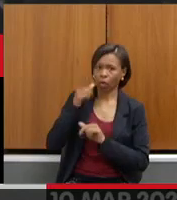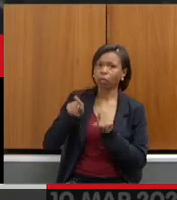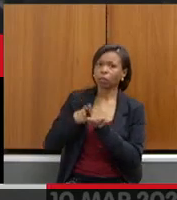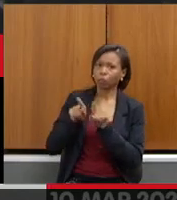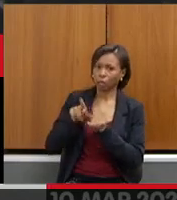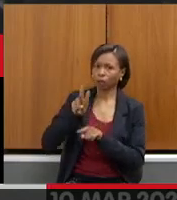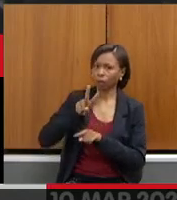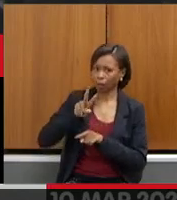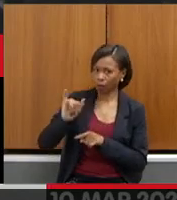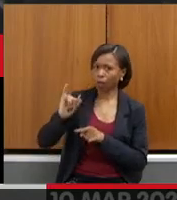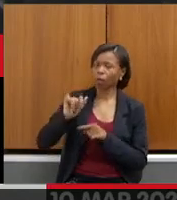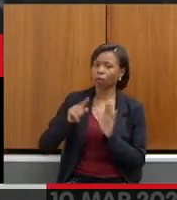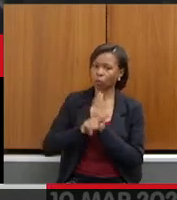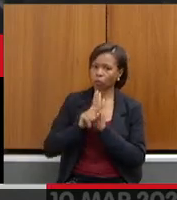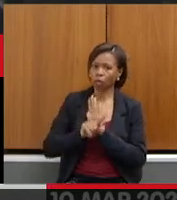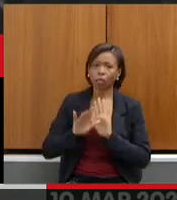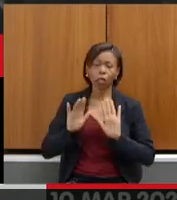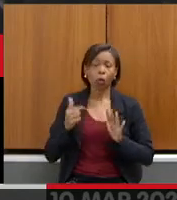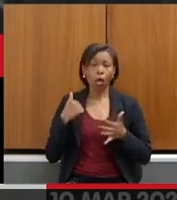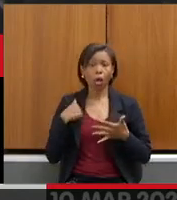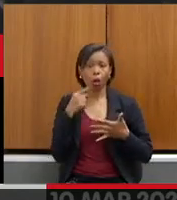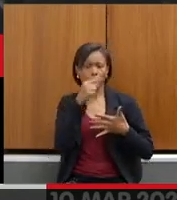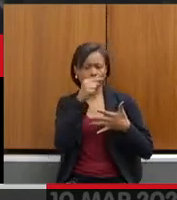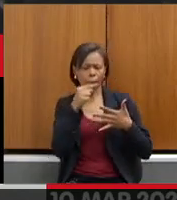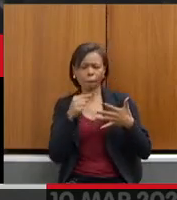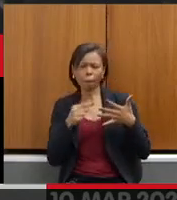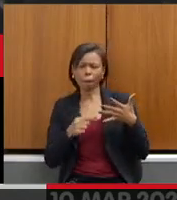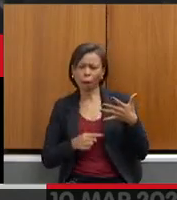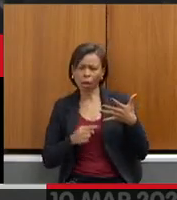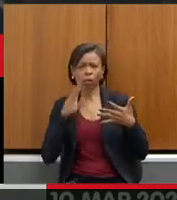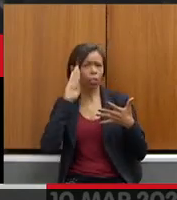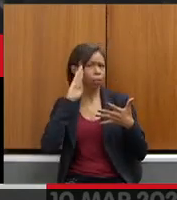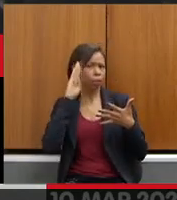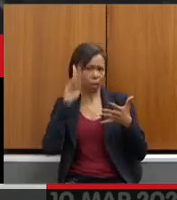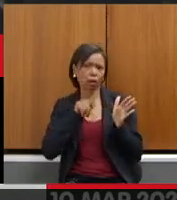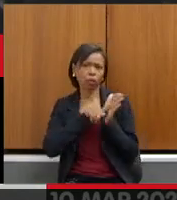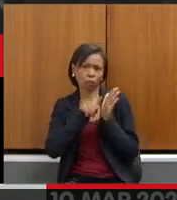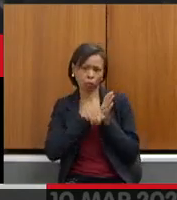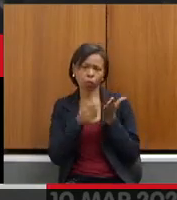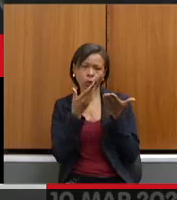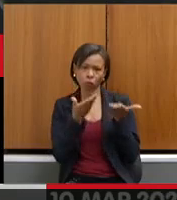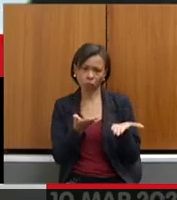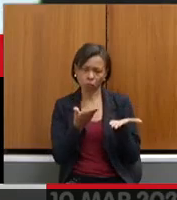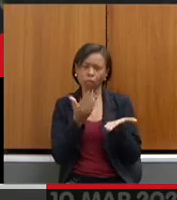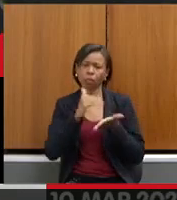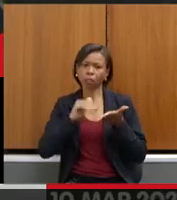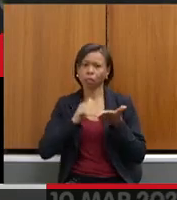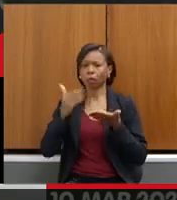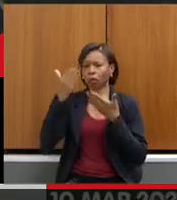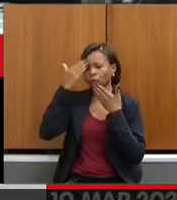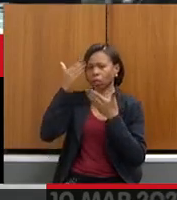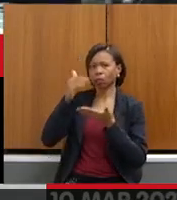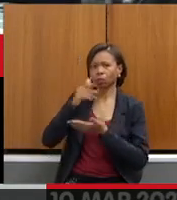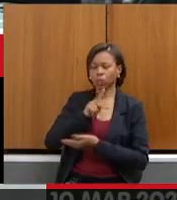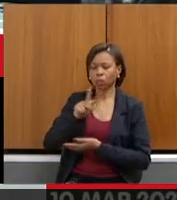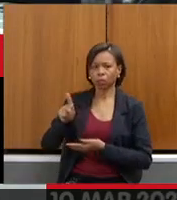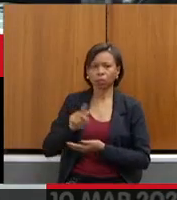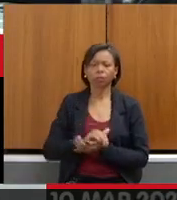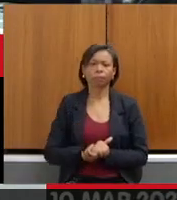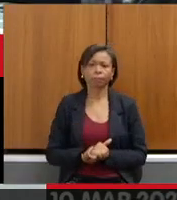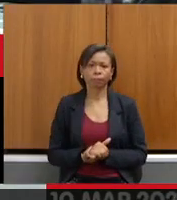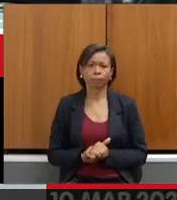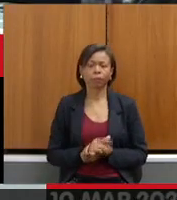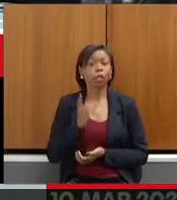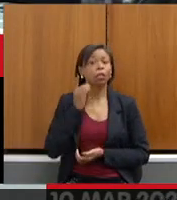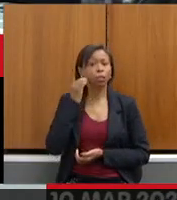acrescentar seriam estas as minhas principais perguntas ao secretário Muito obrigado senhor presidente Muito obrigado